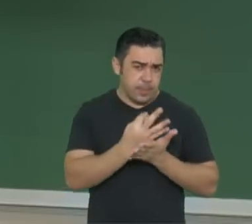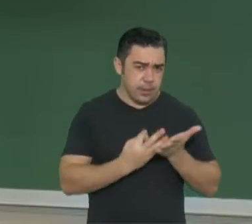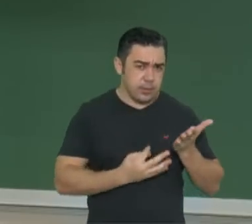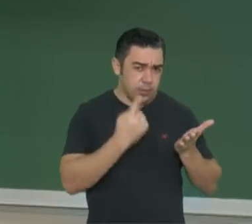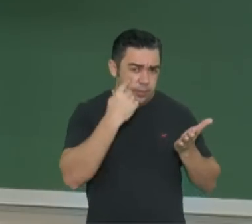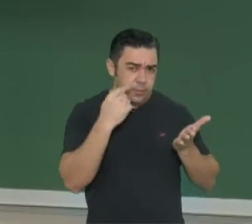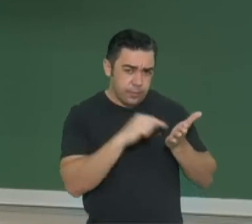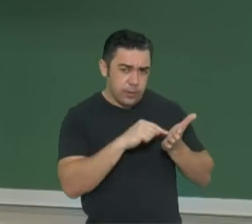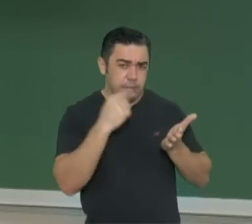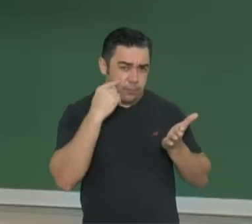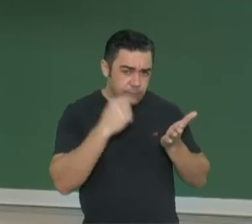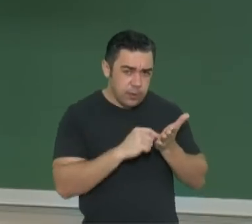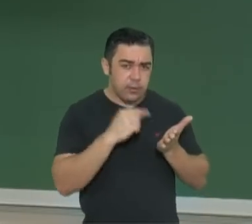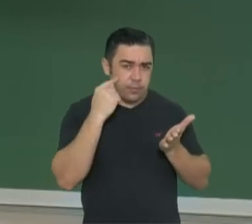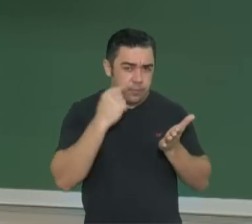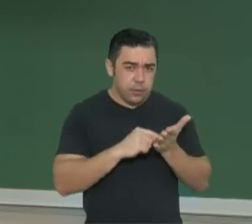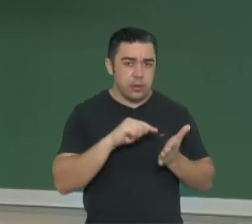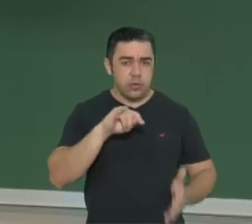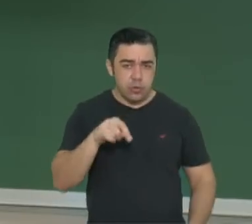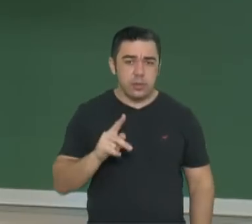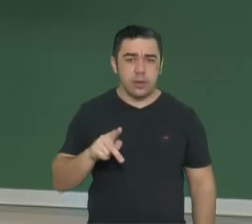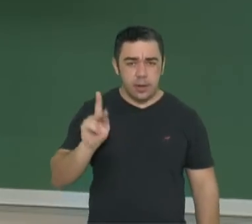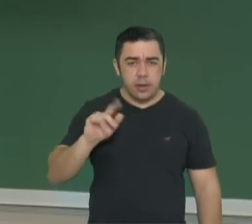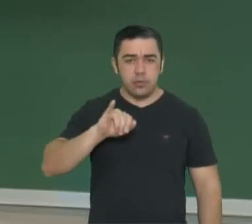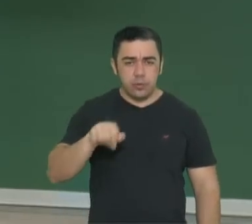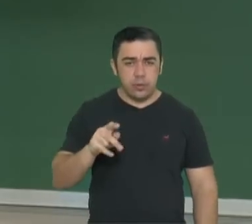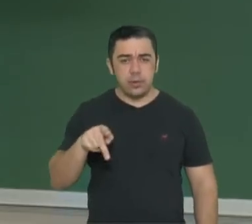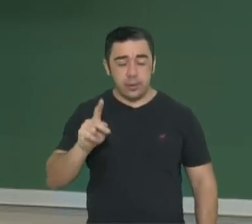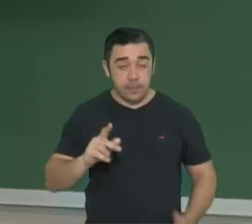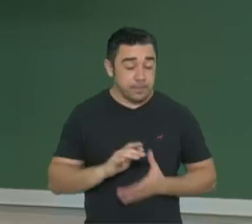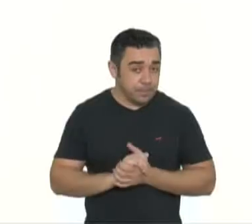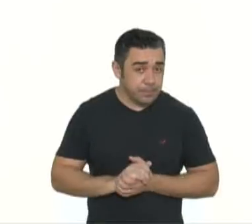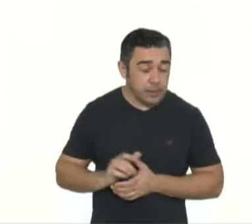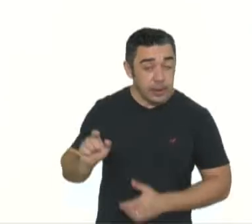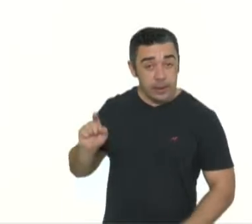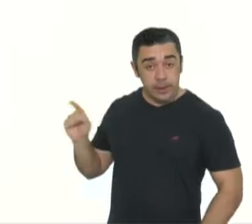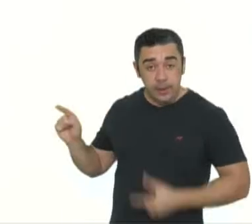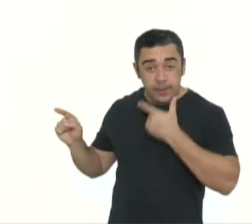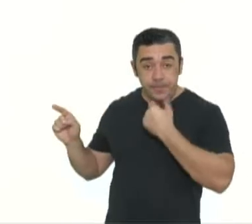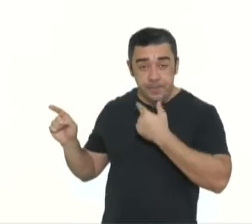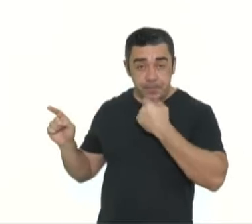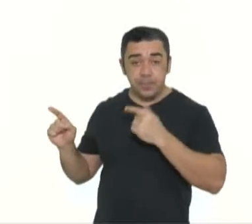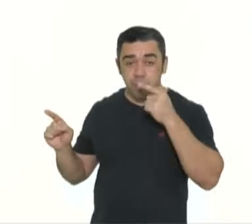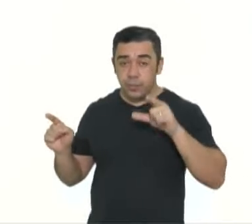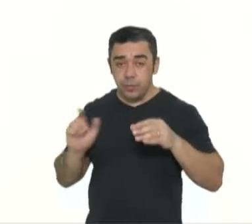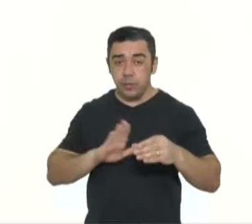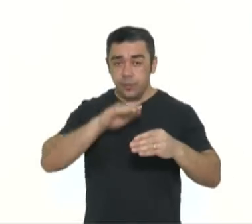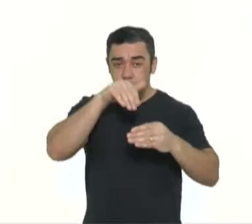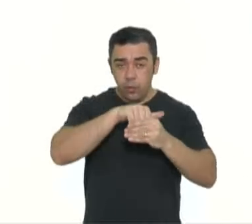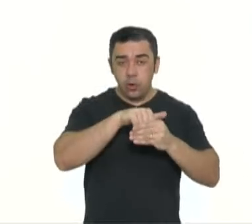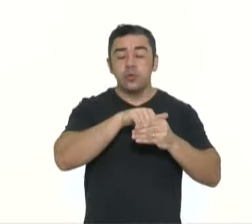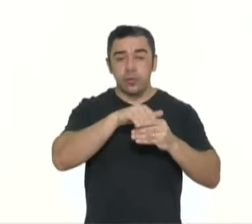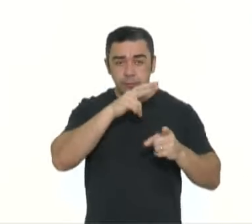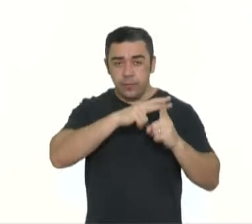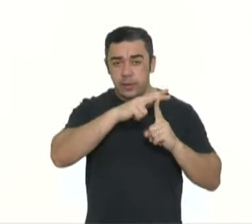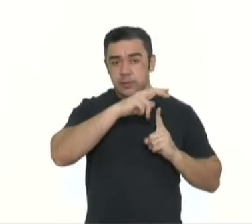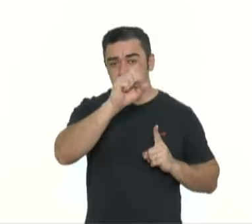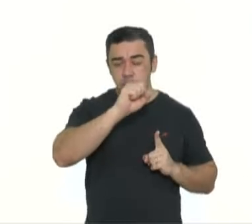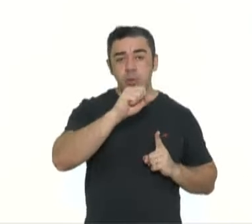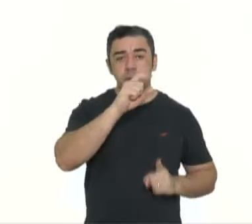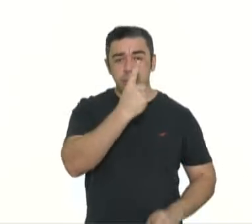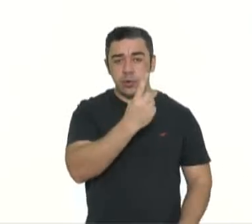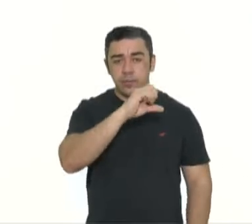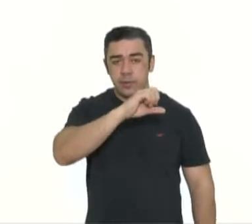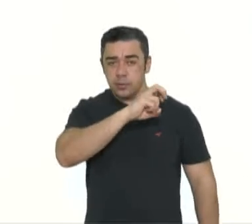você vai ver a referência a JK na maioria das vezes. Ele foi eleito em 55, prometendo